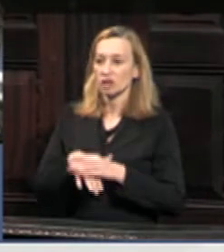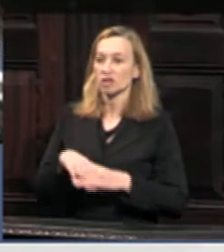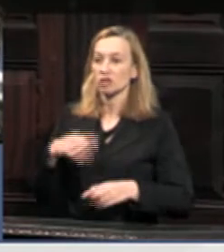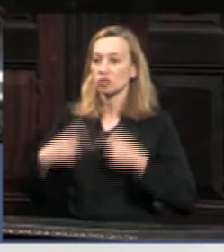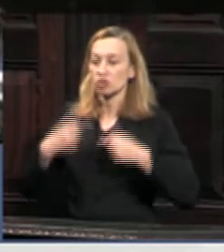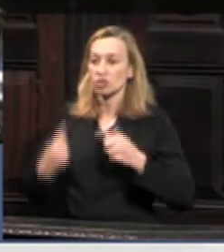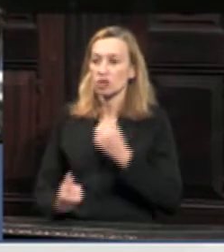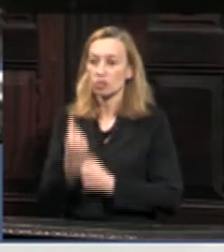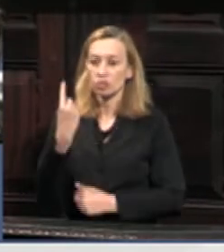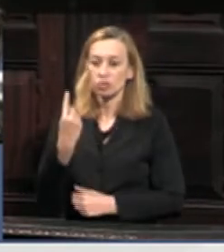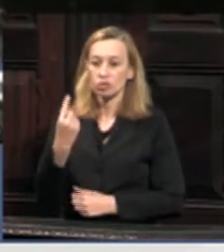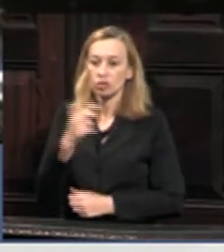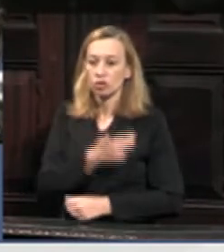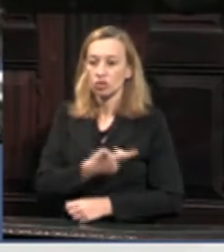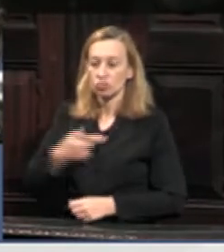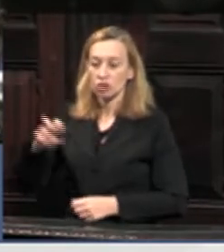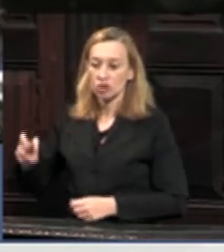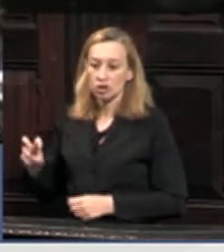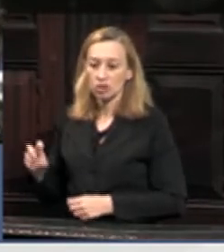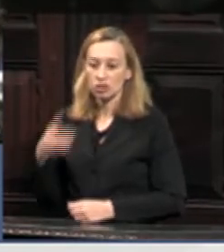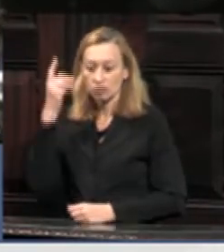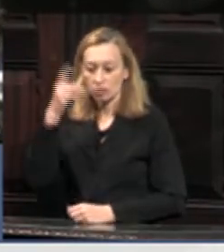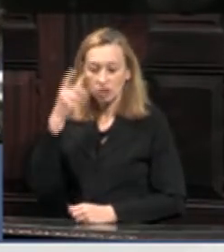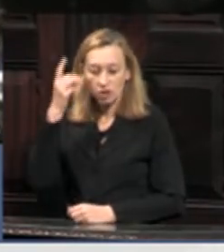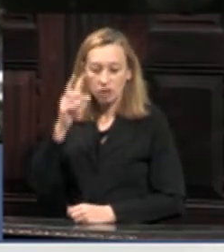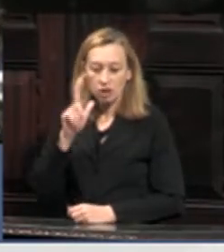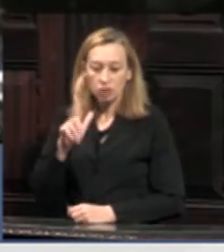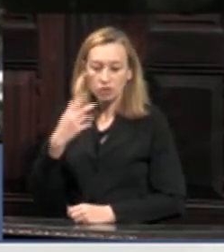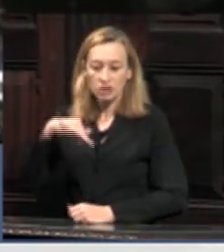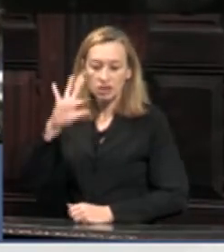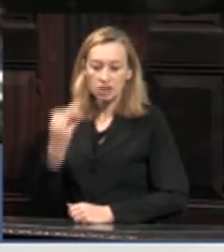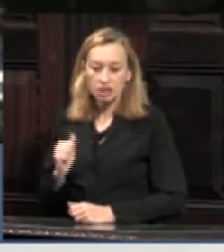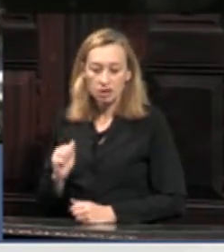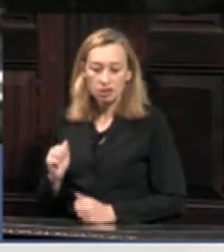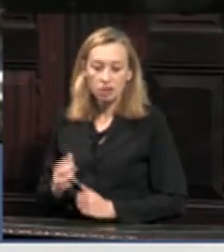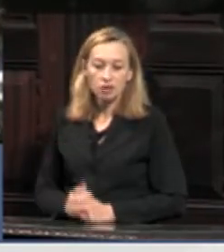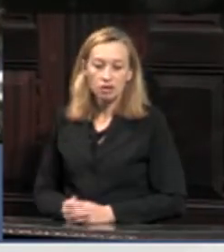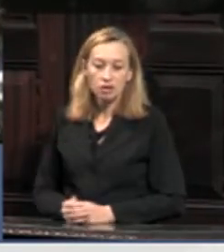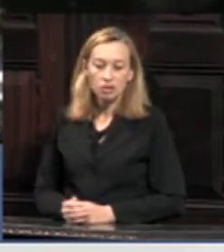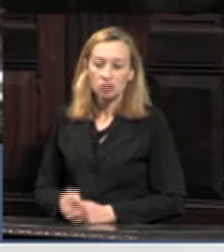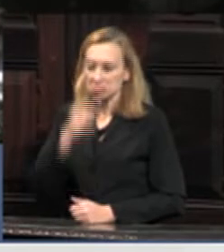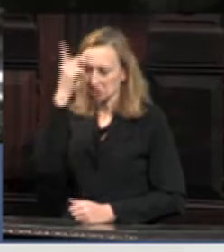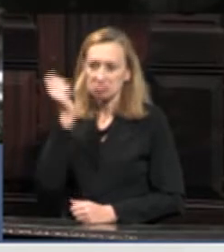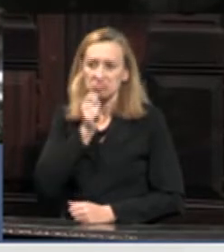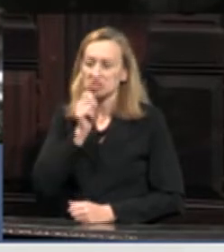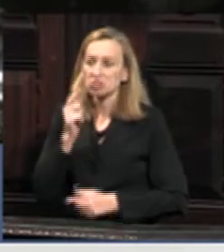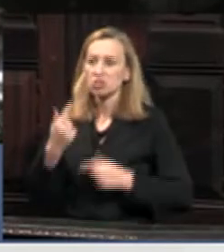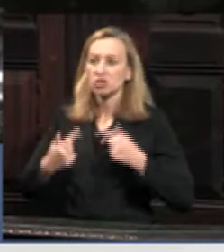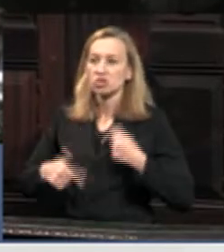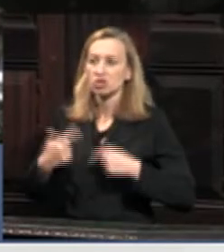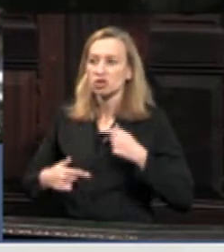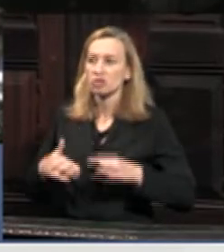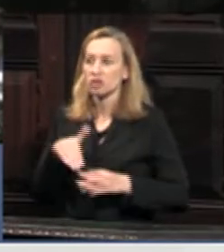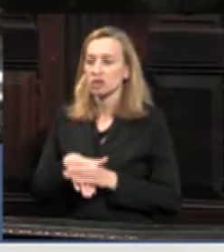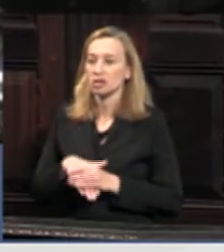legislativa 21/2015, de autoria da deputada Lucinha. Não havendo quem queira discutir, em votação.